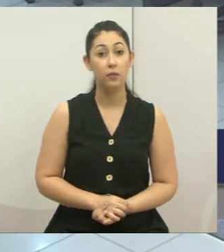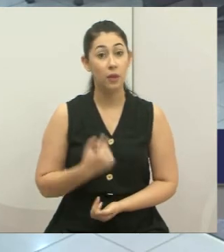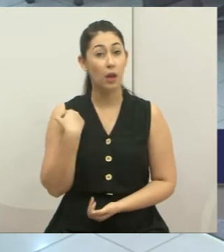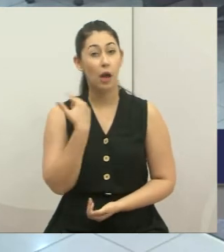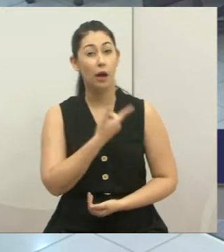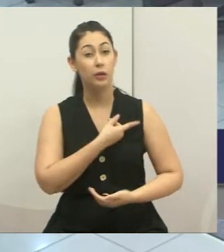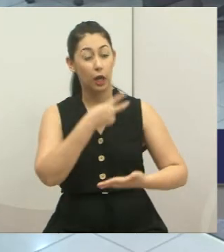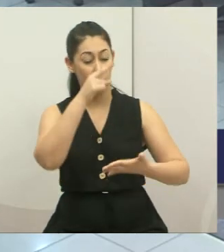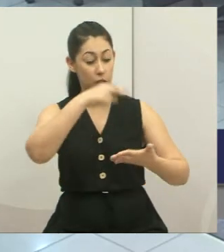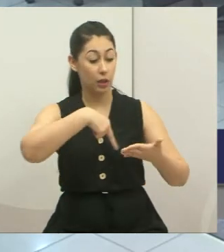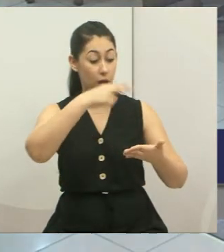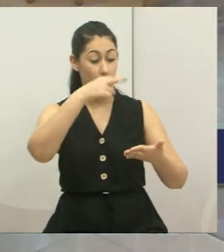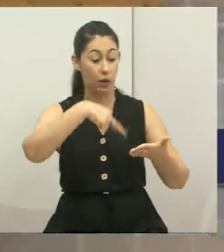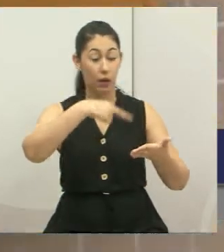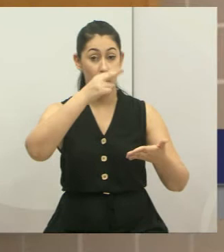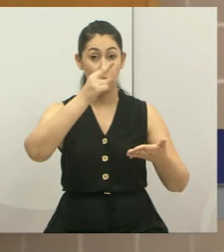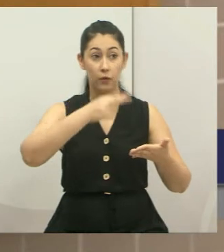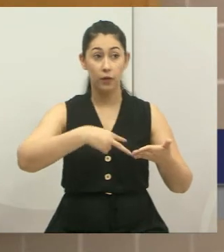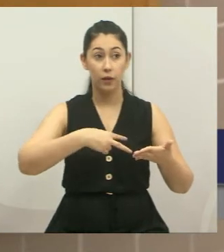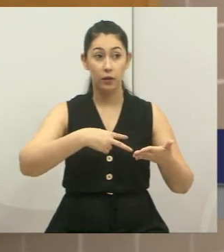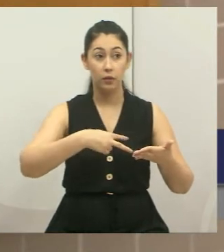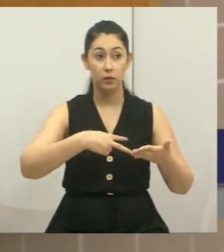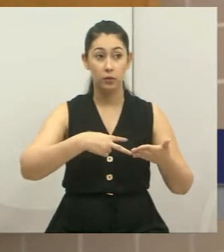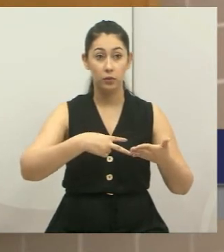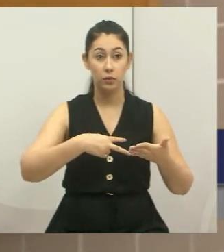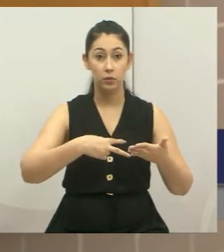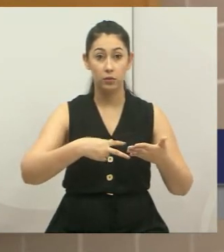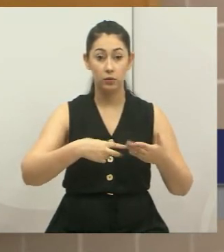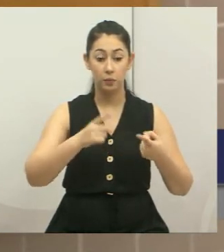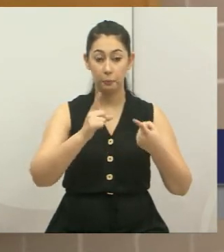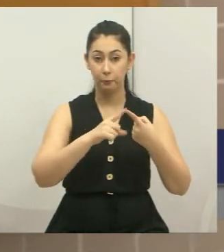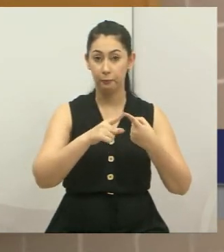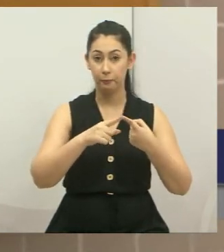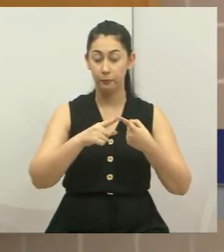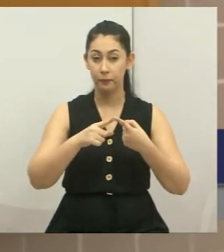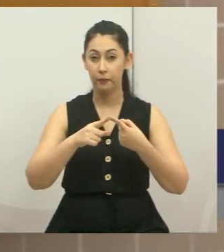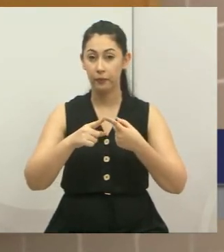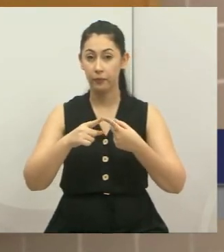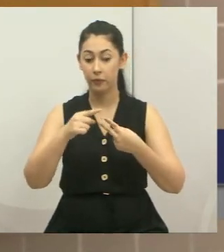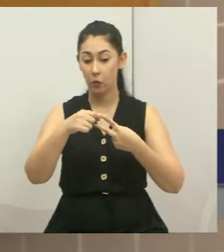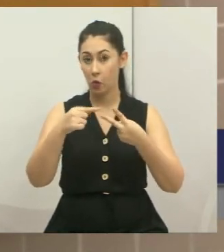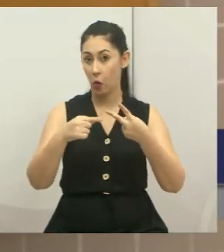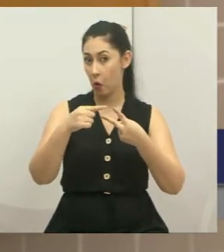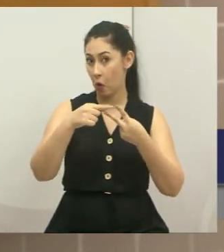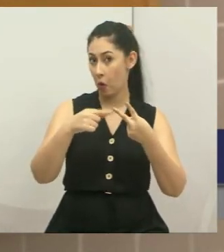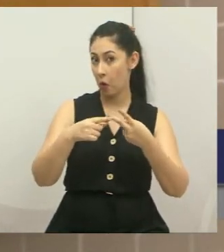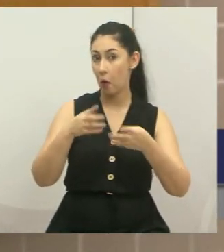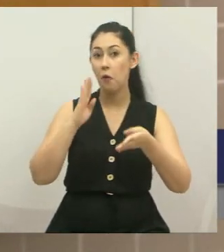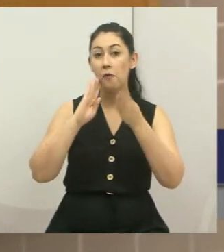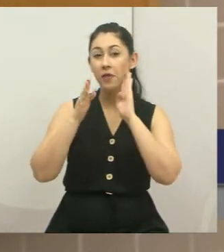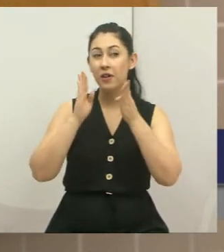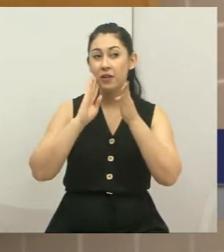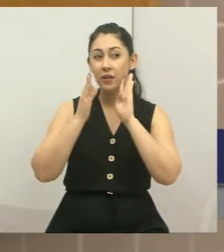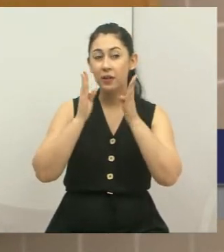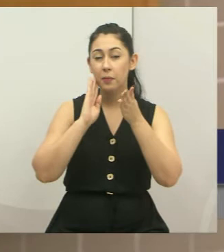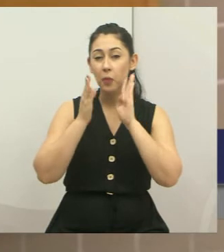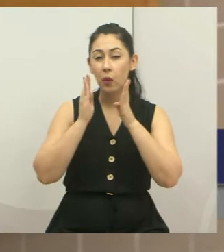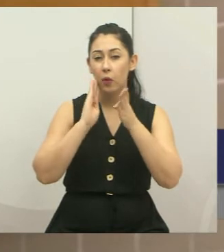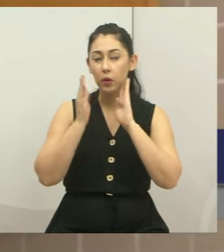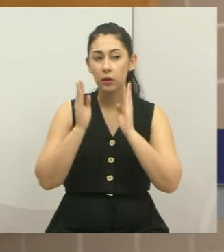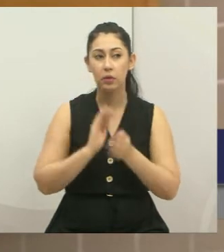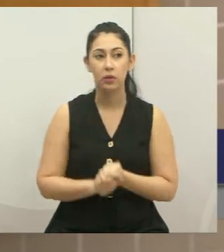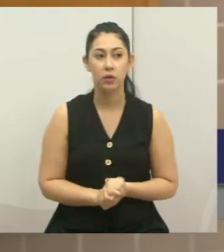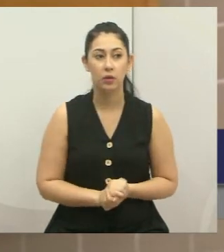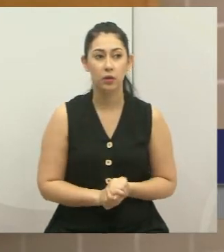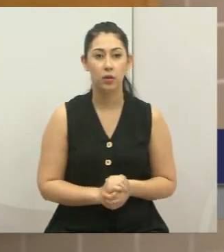monitorar aqui os 2 canais de Facebook que a Câmara tem. A Câmara tem um canal que